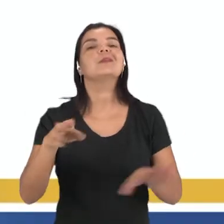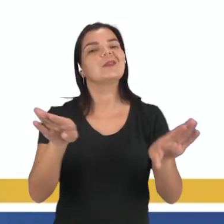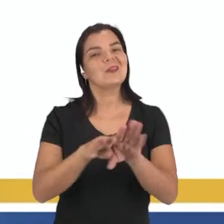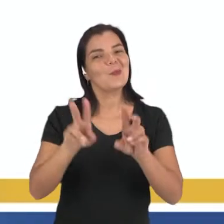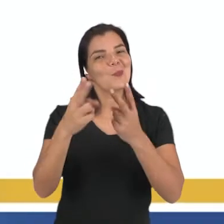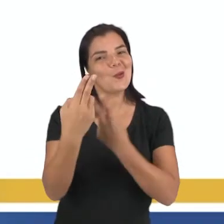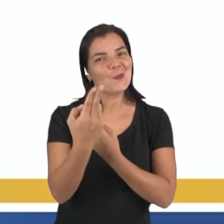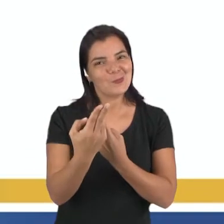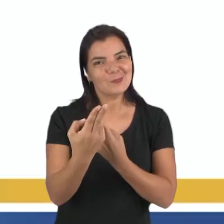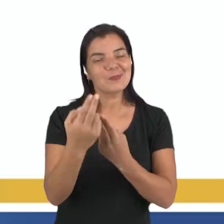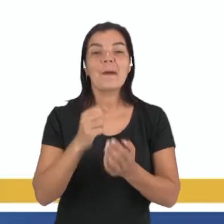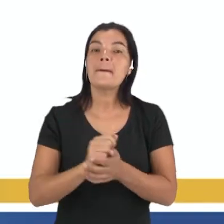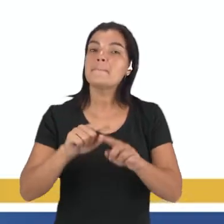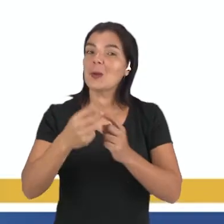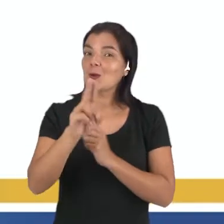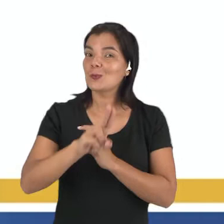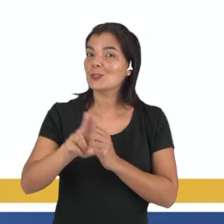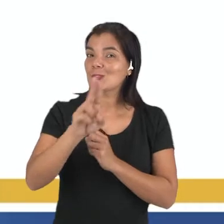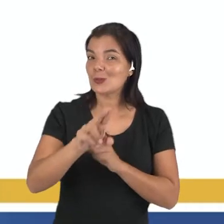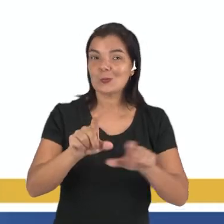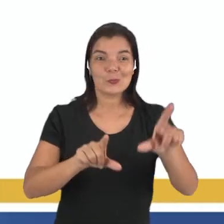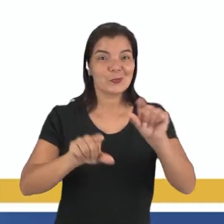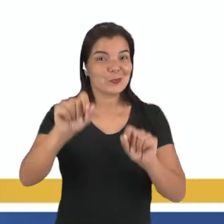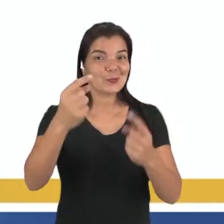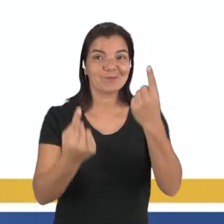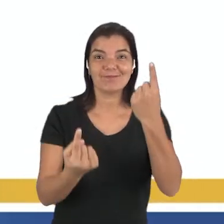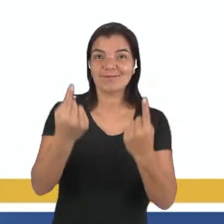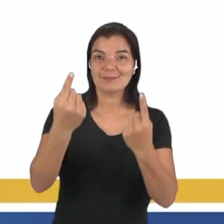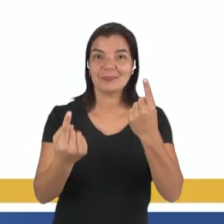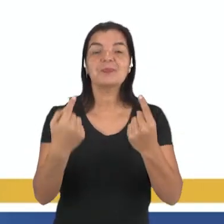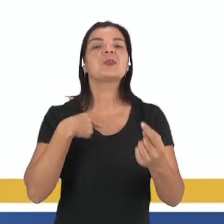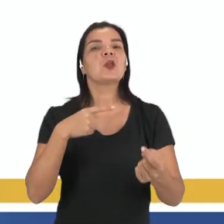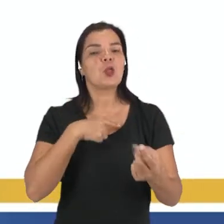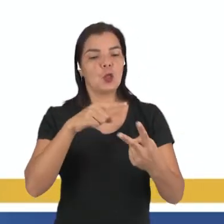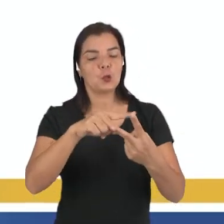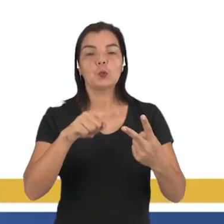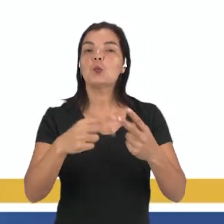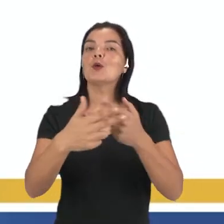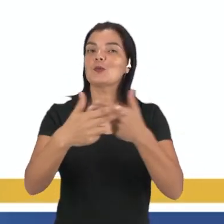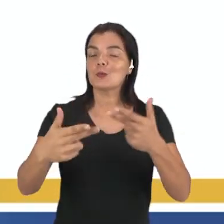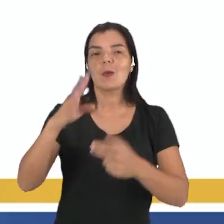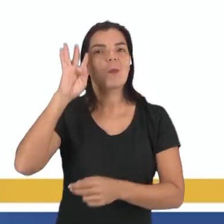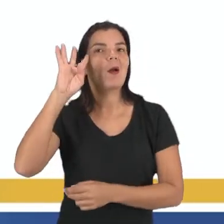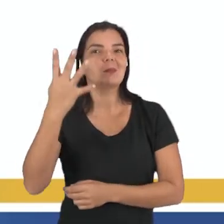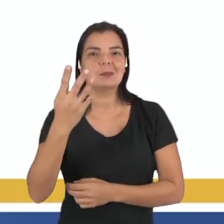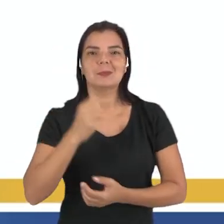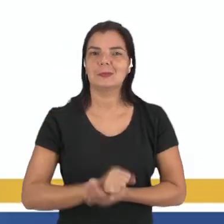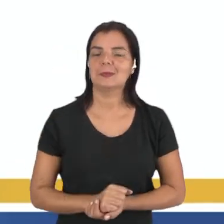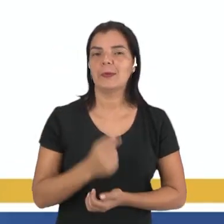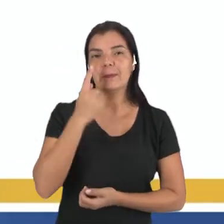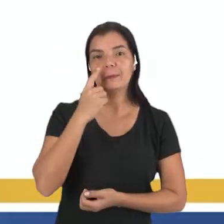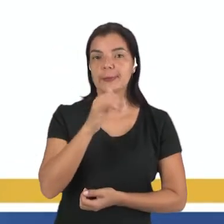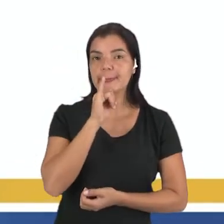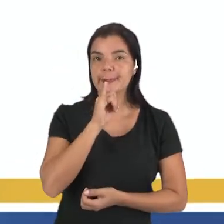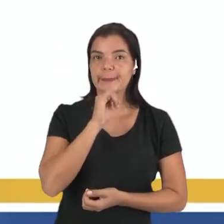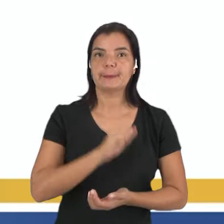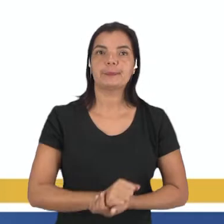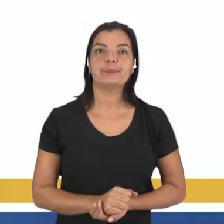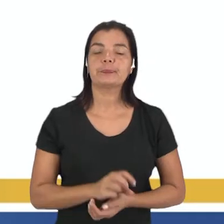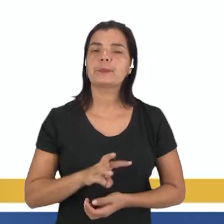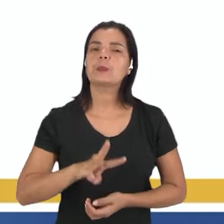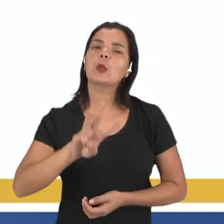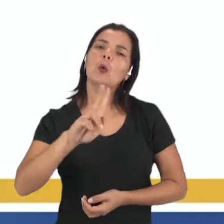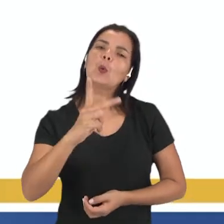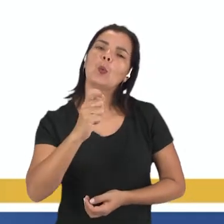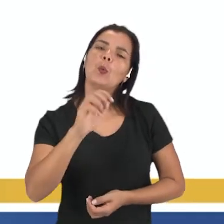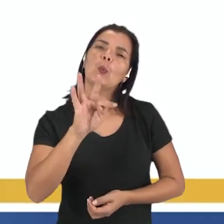coisas, porém, a gente usa quando tem uma opção de escolha, quando você tem duas coisas para decidir. Vamos ver o exemplo. What